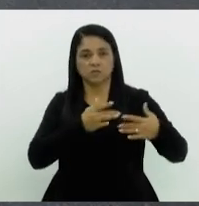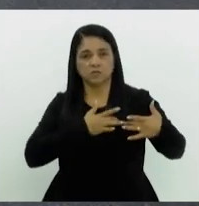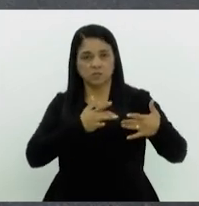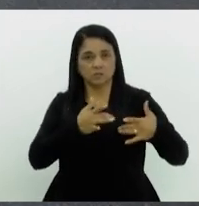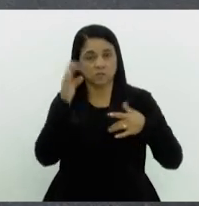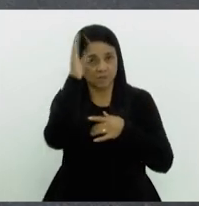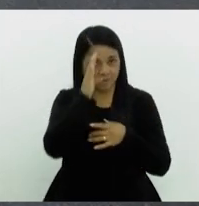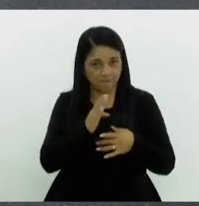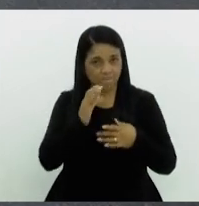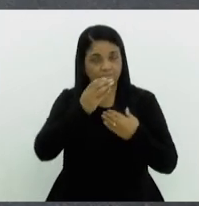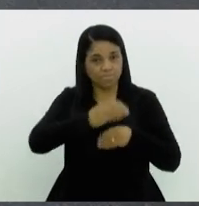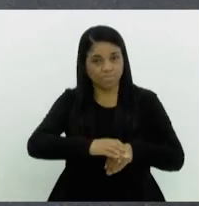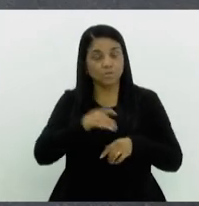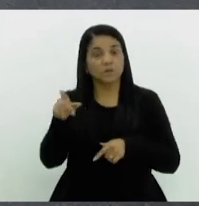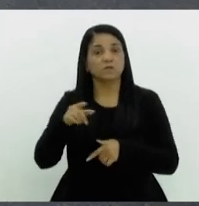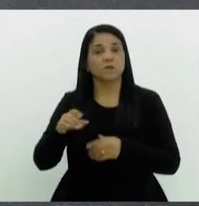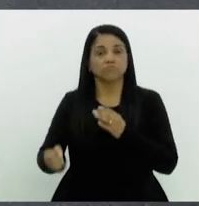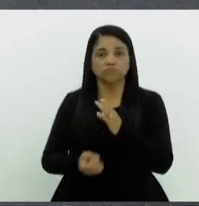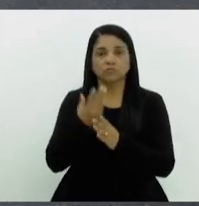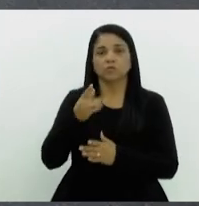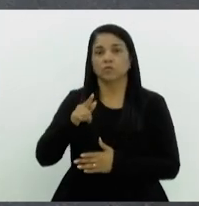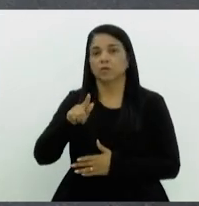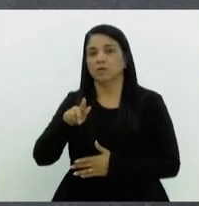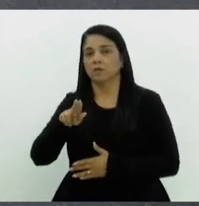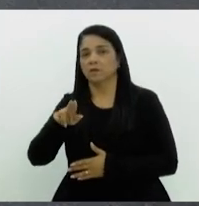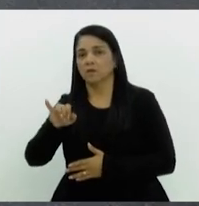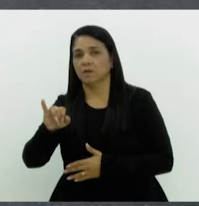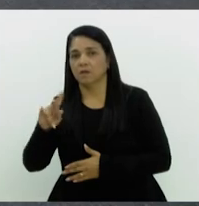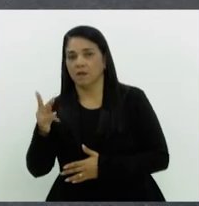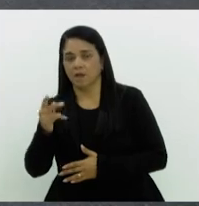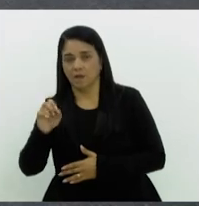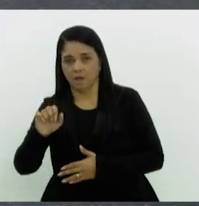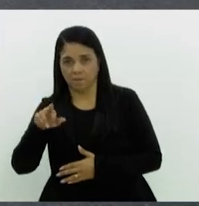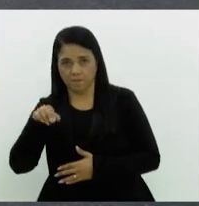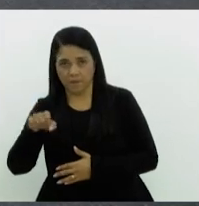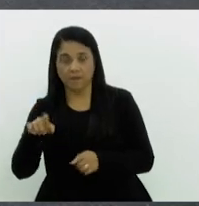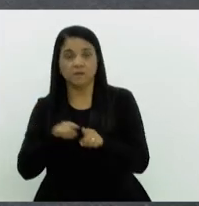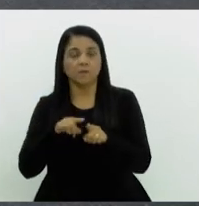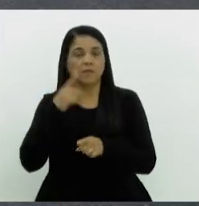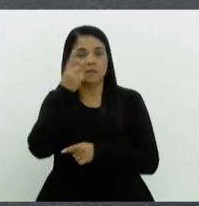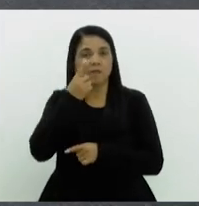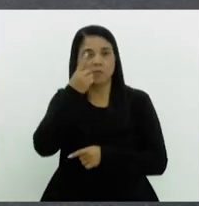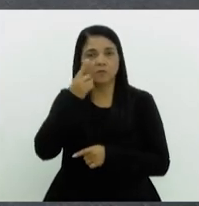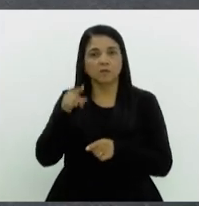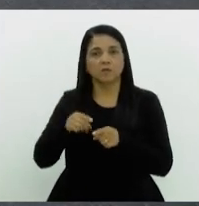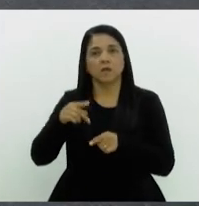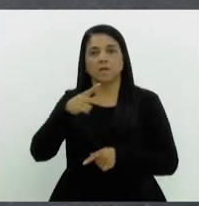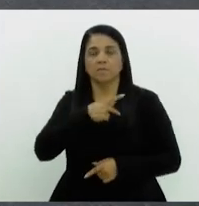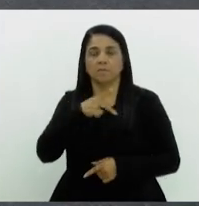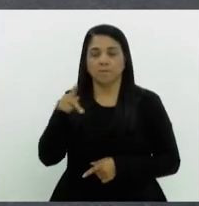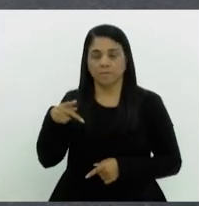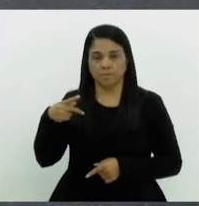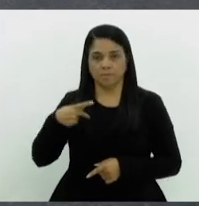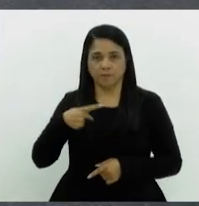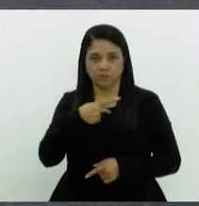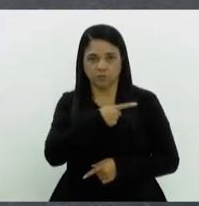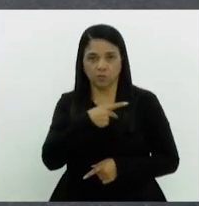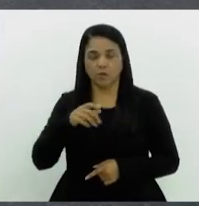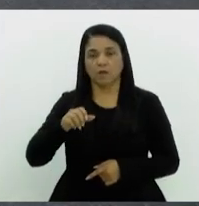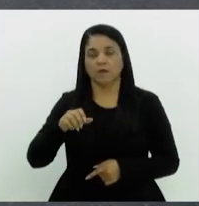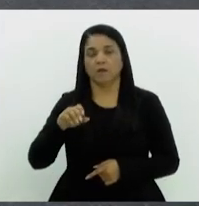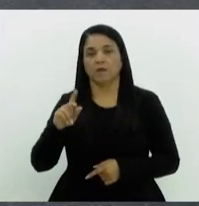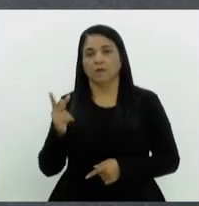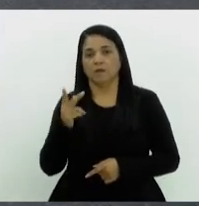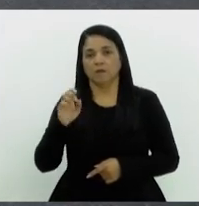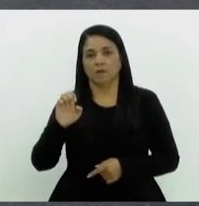é de autoria do Guilherme Boulos e também de coautoria do deputado pastor Henrique Vieira, e que aqui na